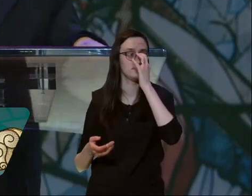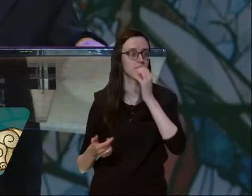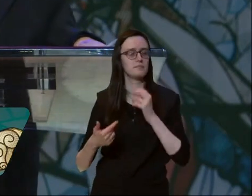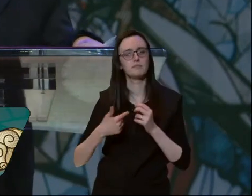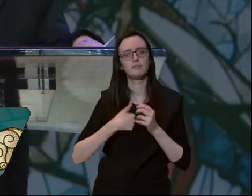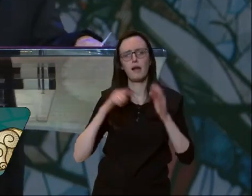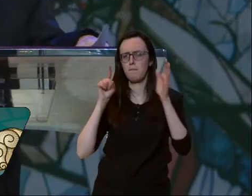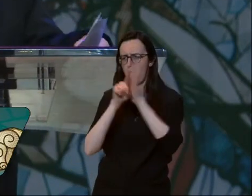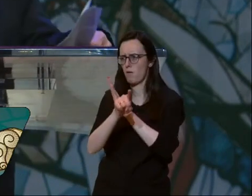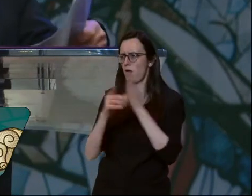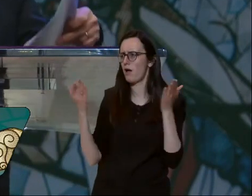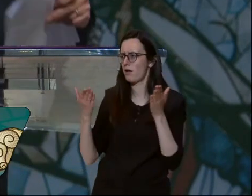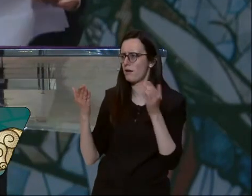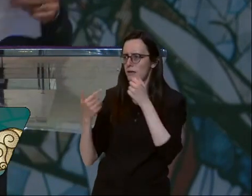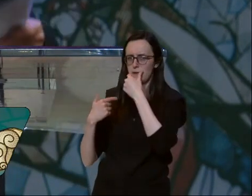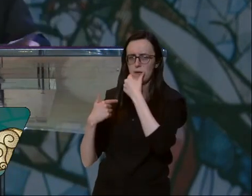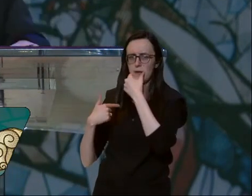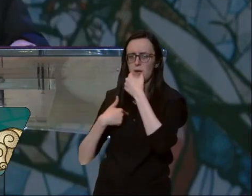perguntando a você: